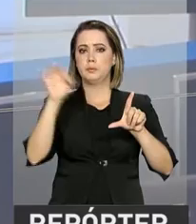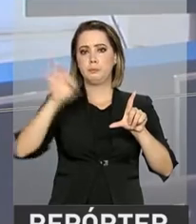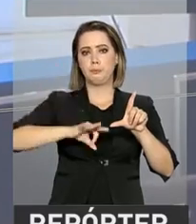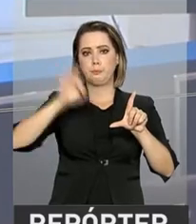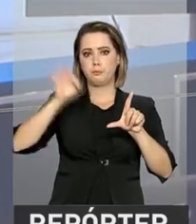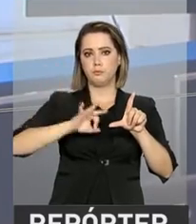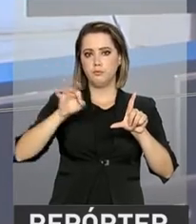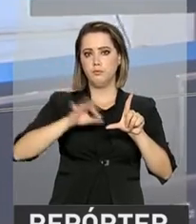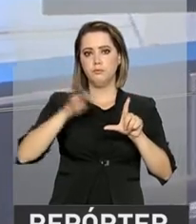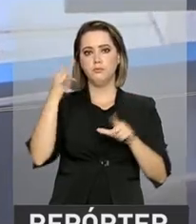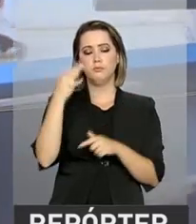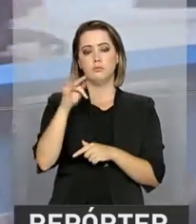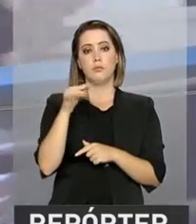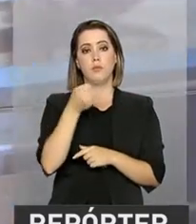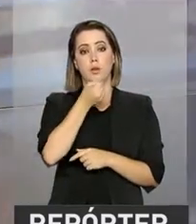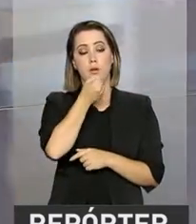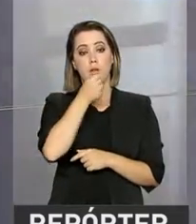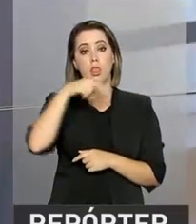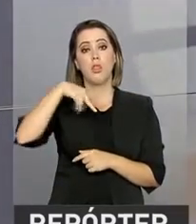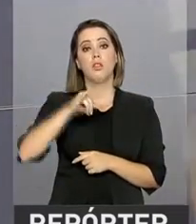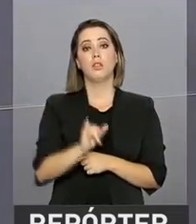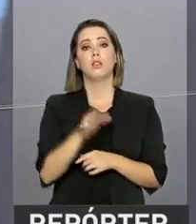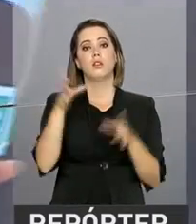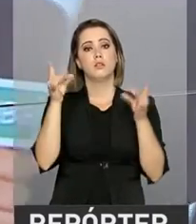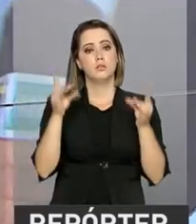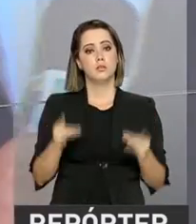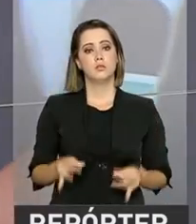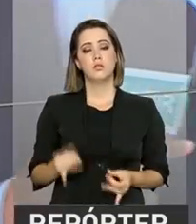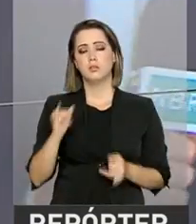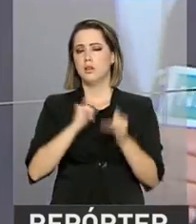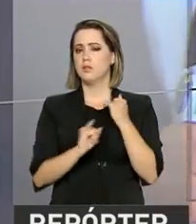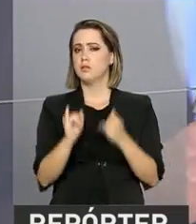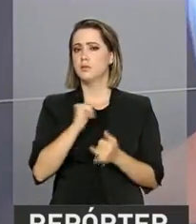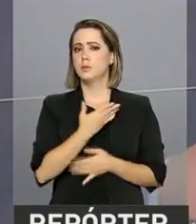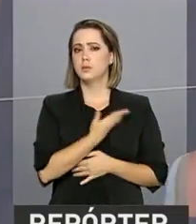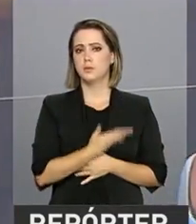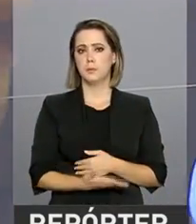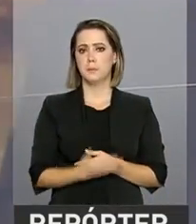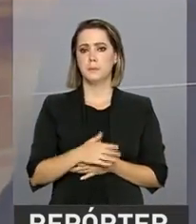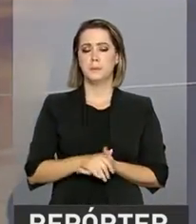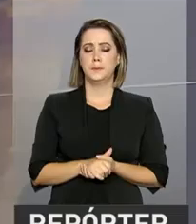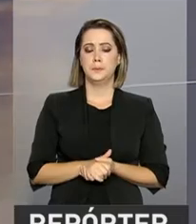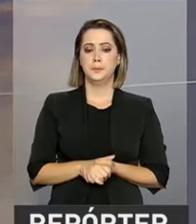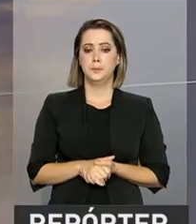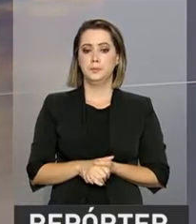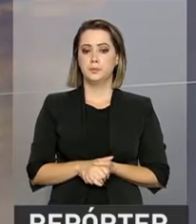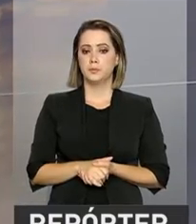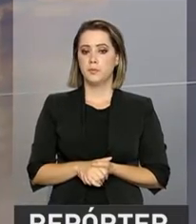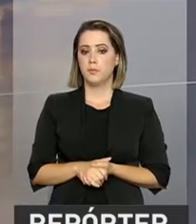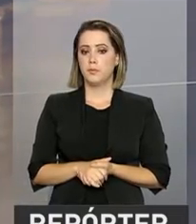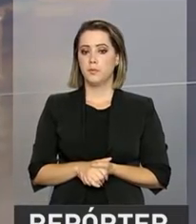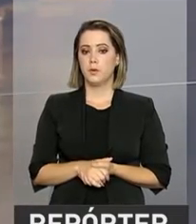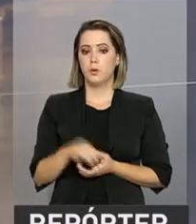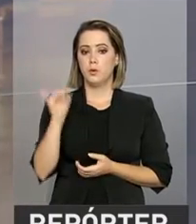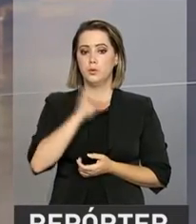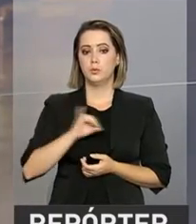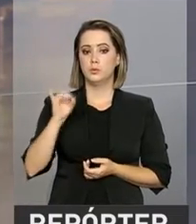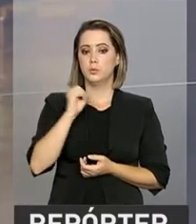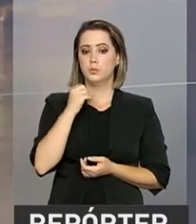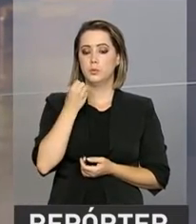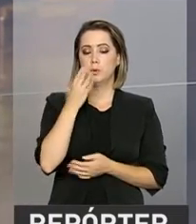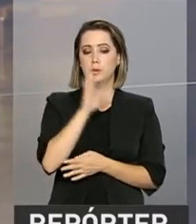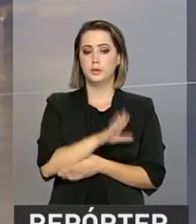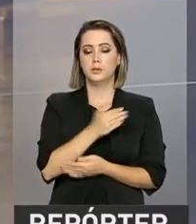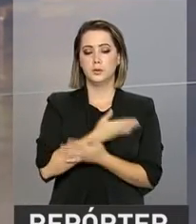mês de fevereiro. Sobre esse assunto, nós vamos conversar com o repórter Ney Pereira, que tem as informações. Olá, Ney, boa tarde mais uma vez. Boa